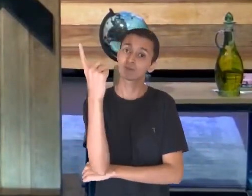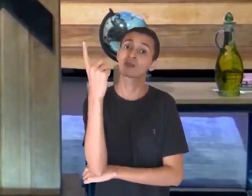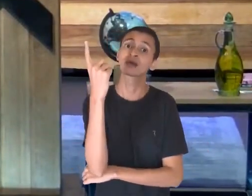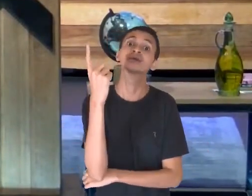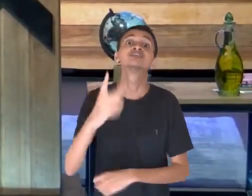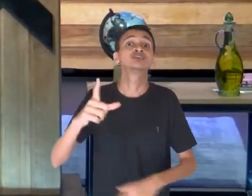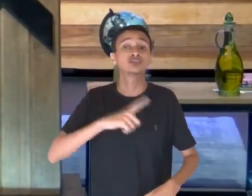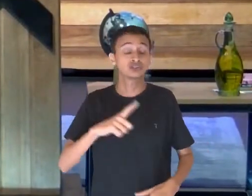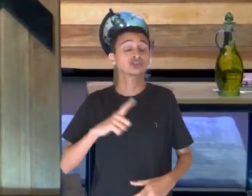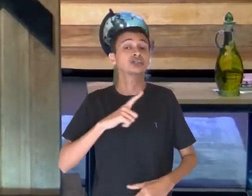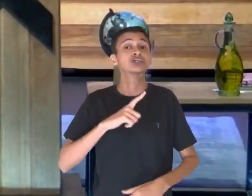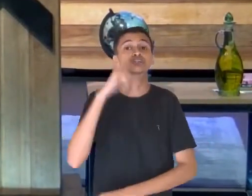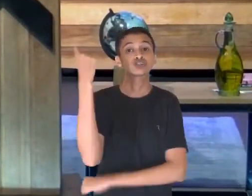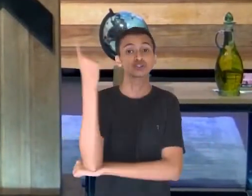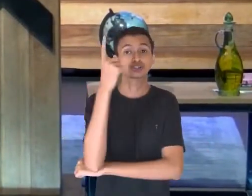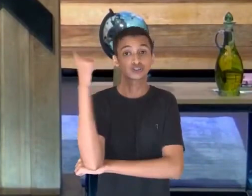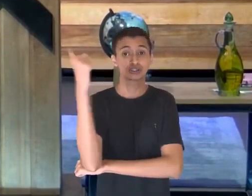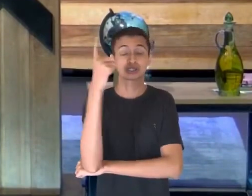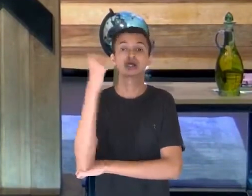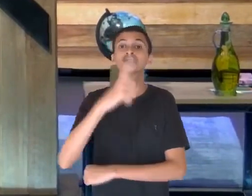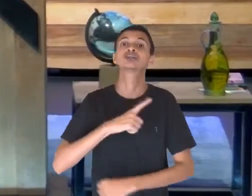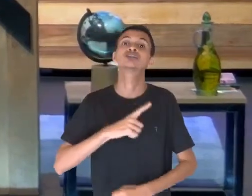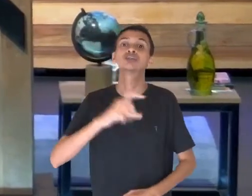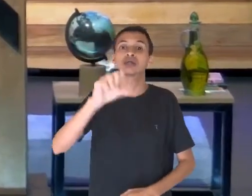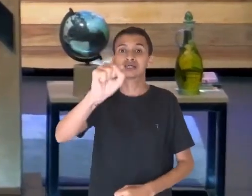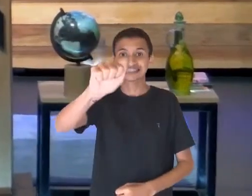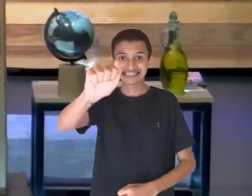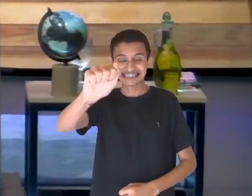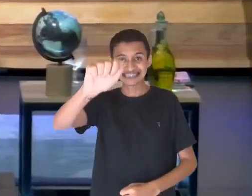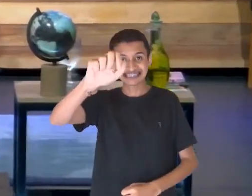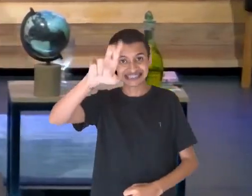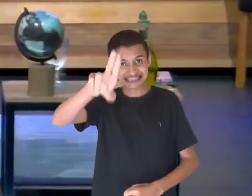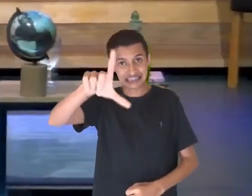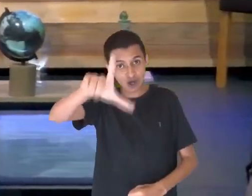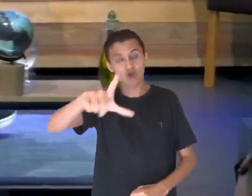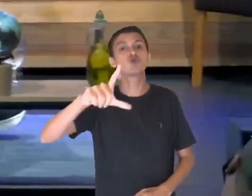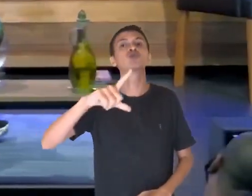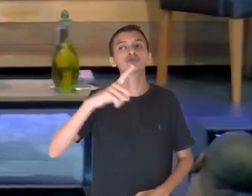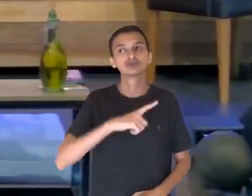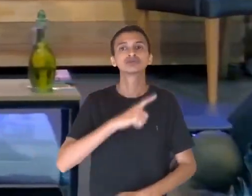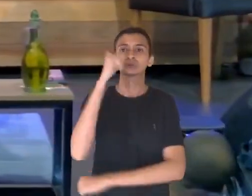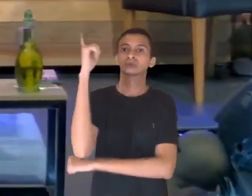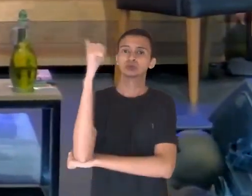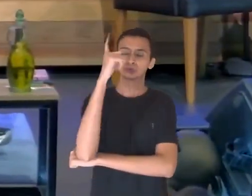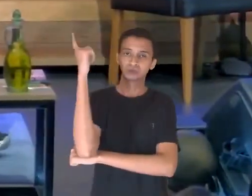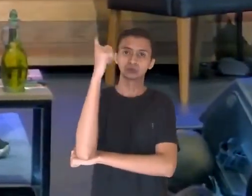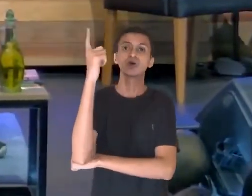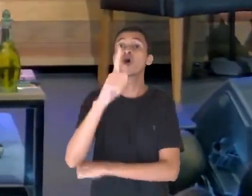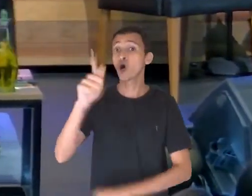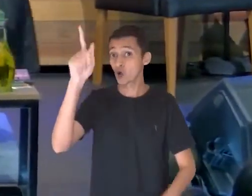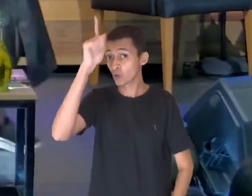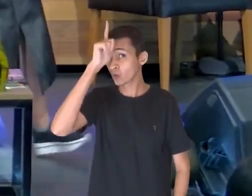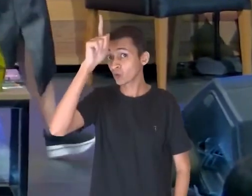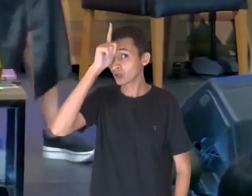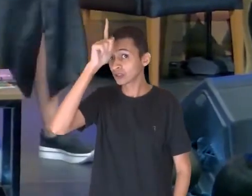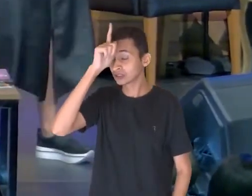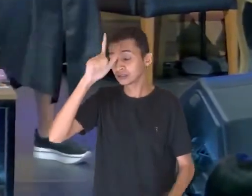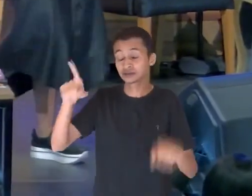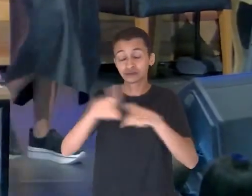contra Israel, porque tinha Saul, que era um gigante, que era rei de Israel. Logo, Golias, vamos para a história deles aqui, só